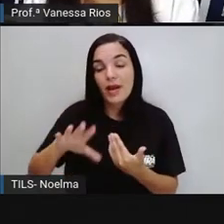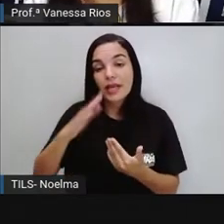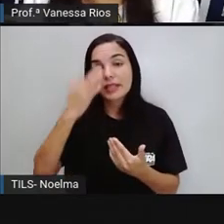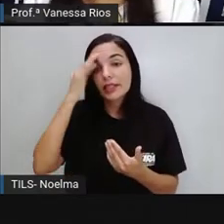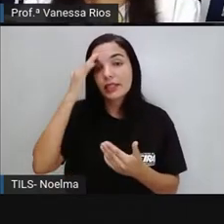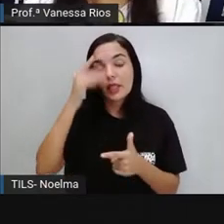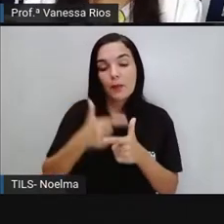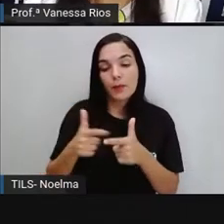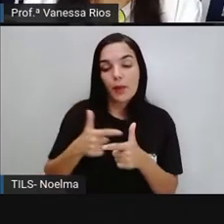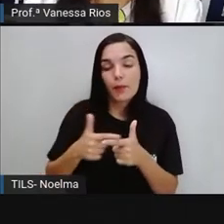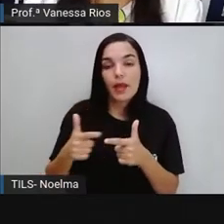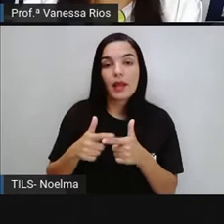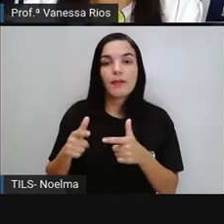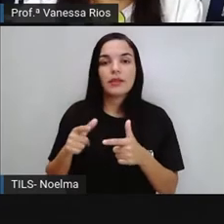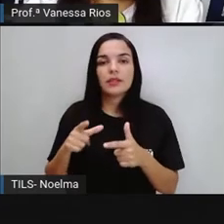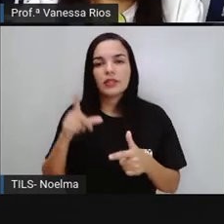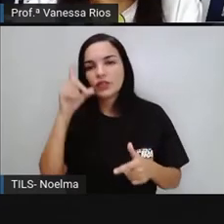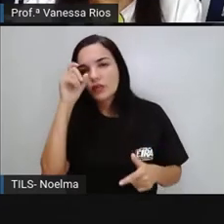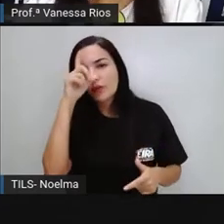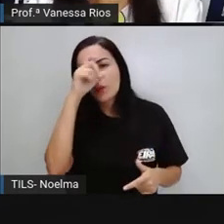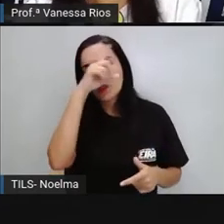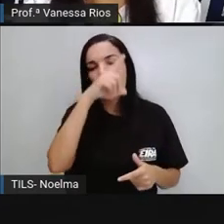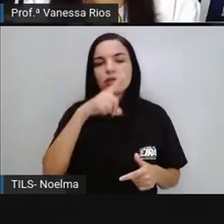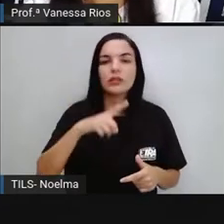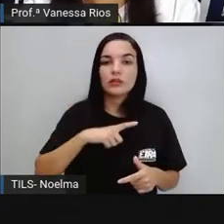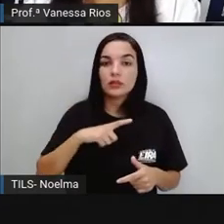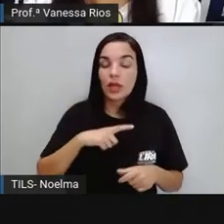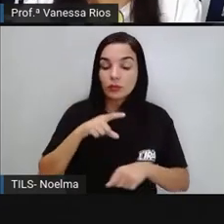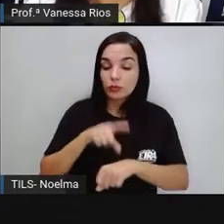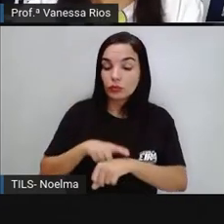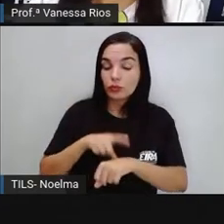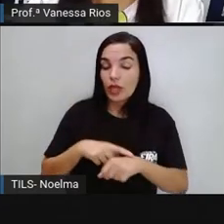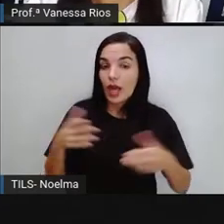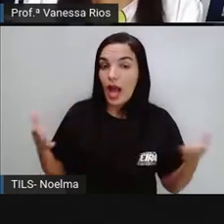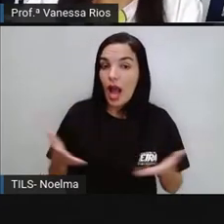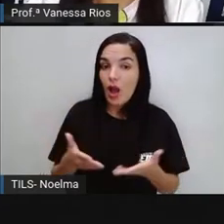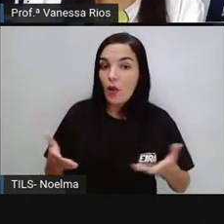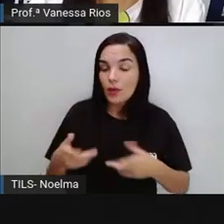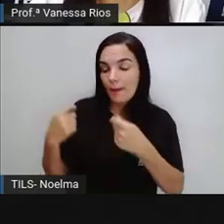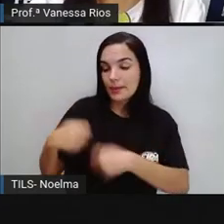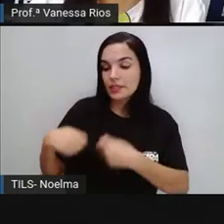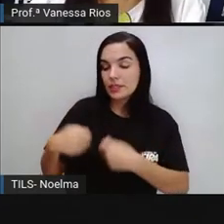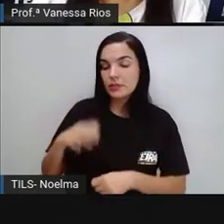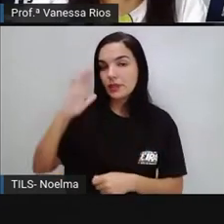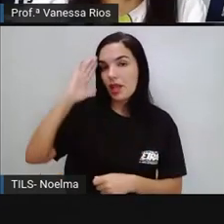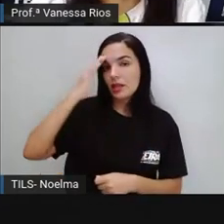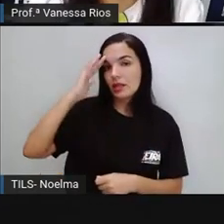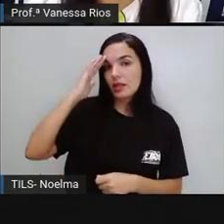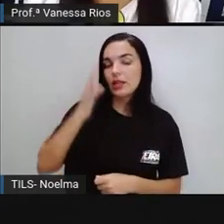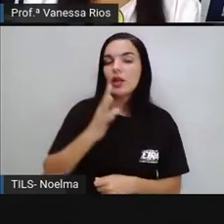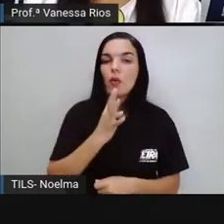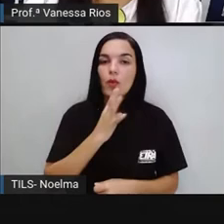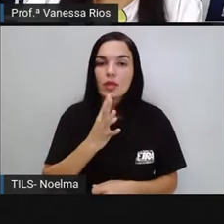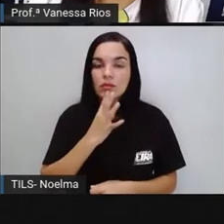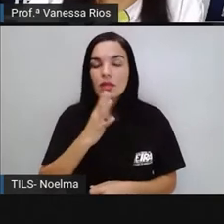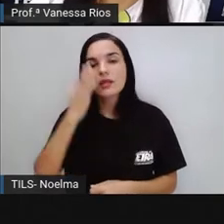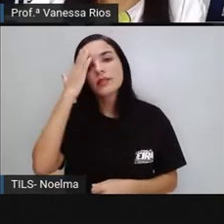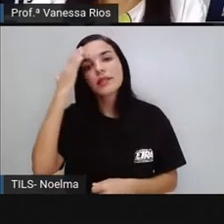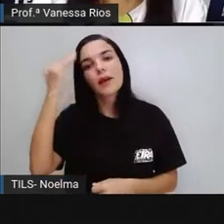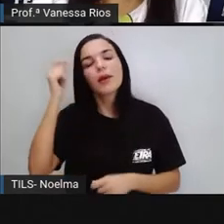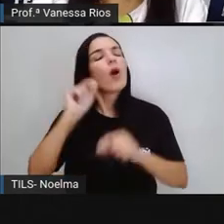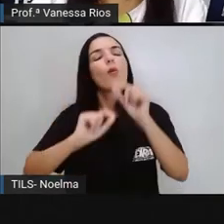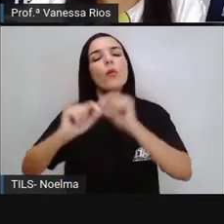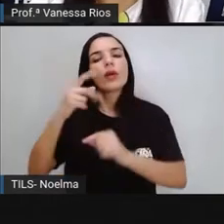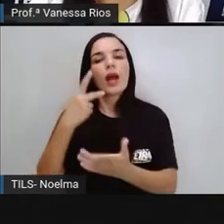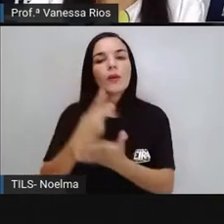dificuldades que passamos nos dias atuais, nós precisamos entender, conhecer, saber o que é que aconteceu